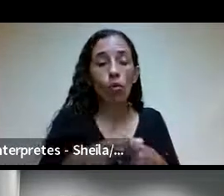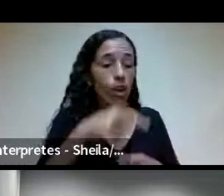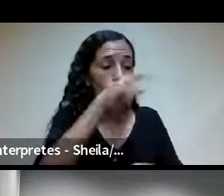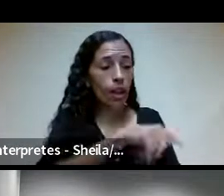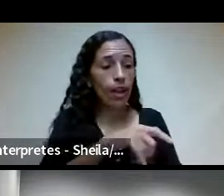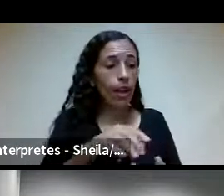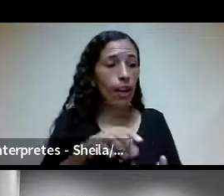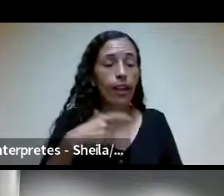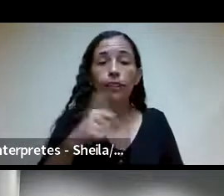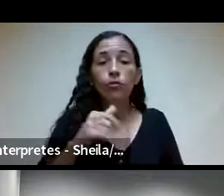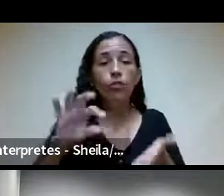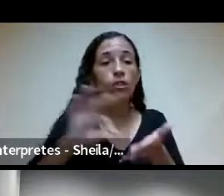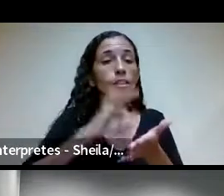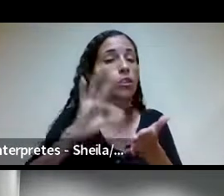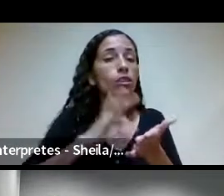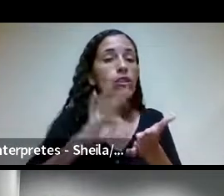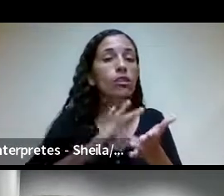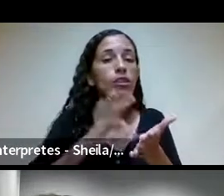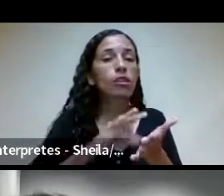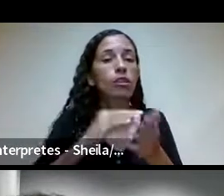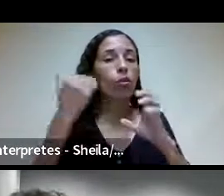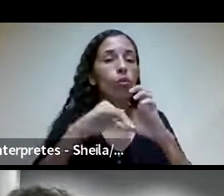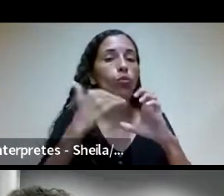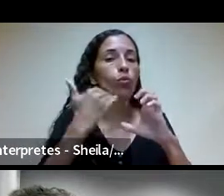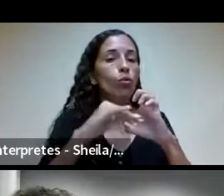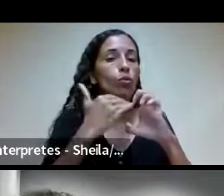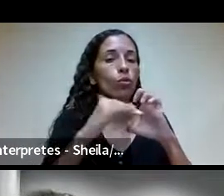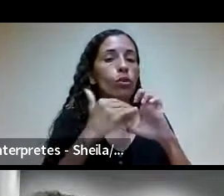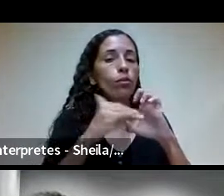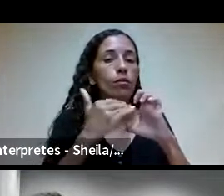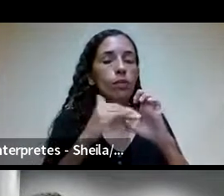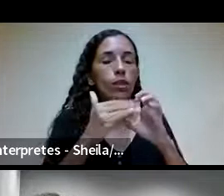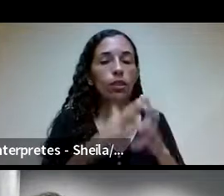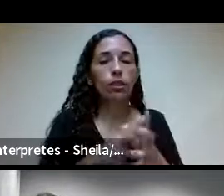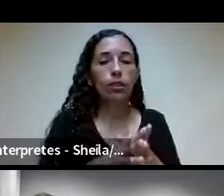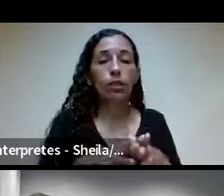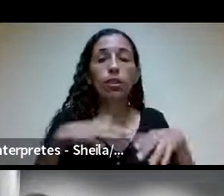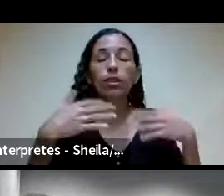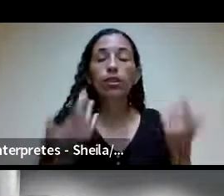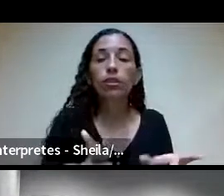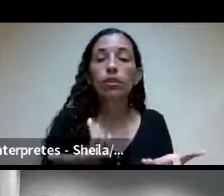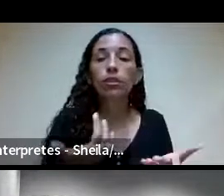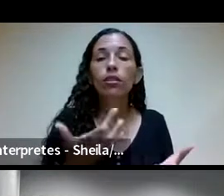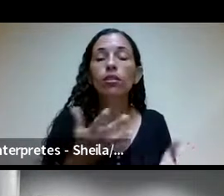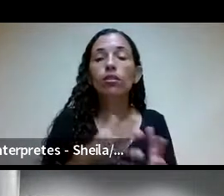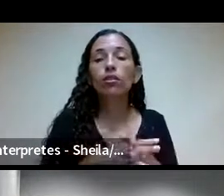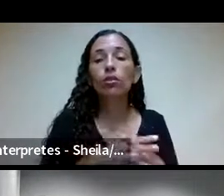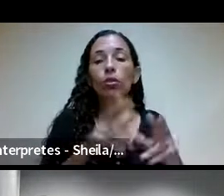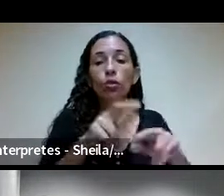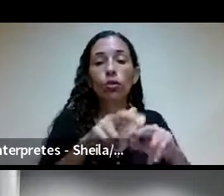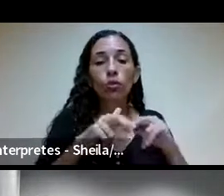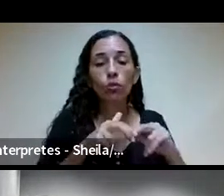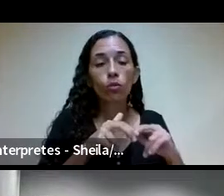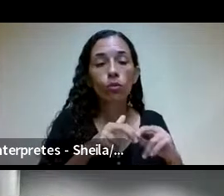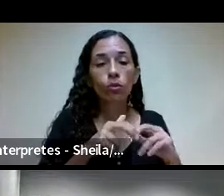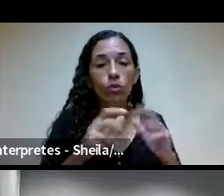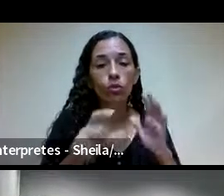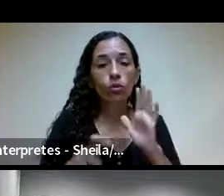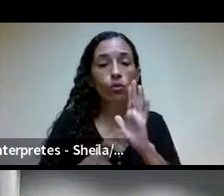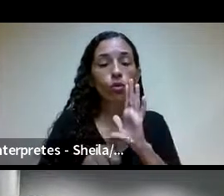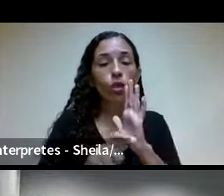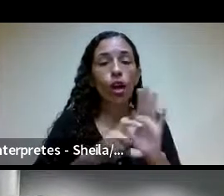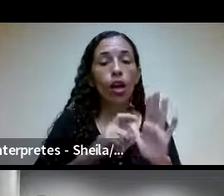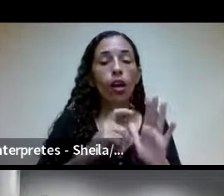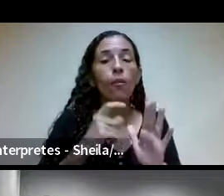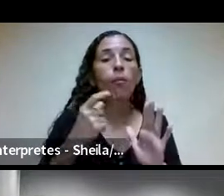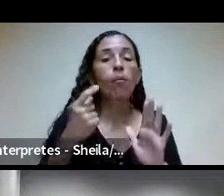cesaralves@mossorohoje.com.br no TRE. Logo, aplica-se a ela o parágrafo único do artigo 9º